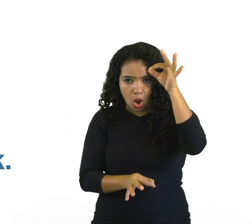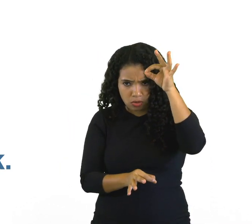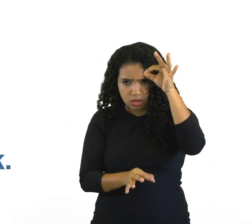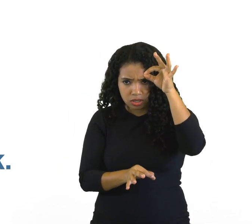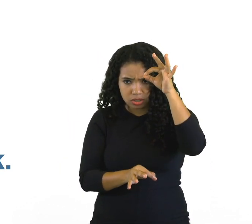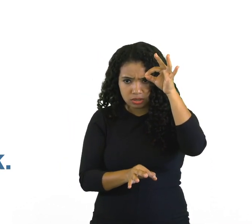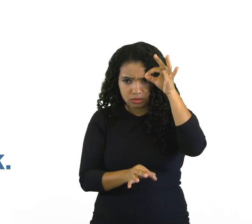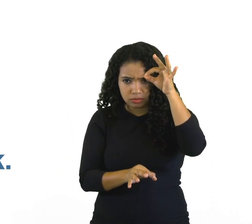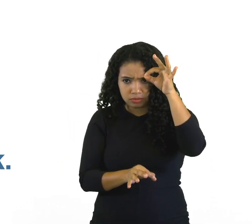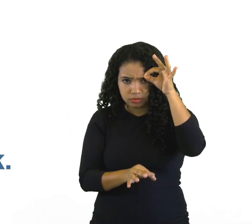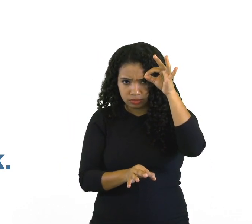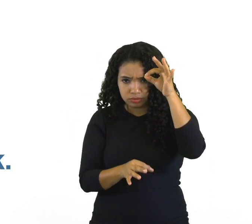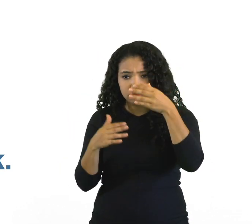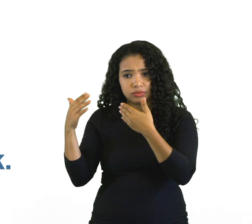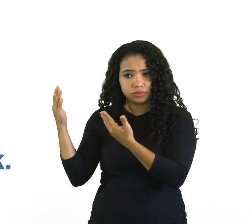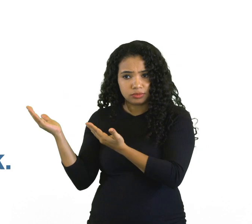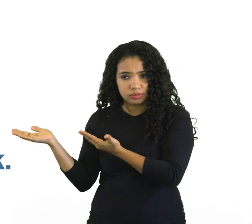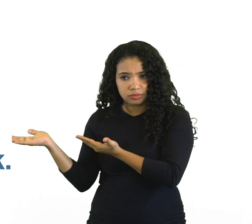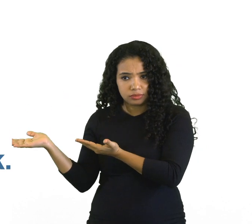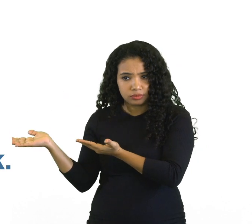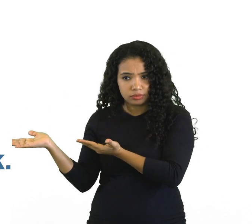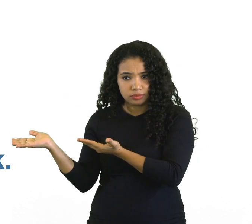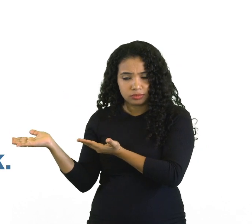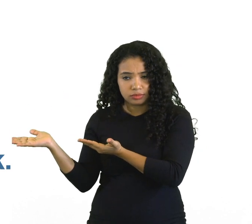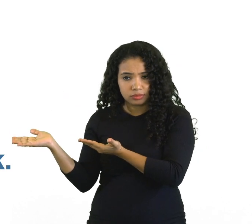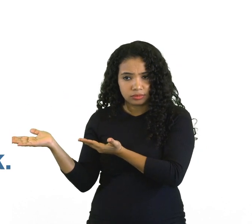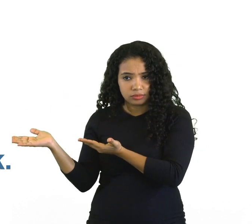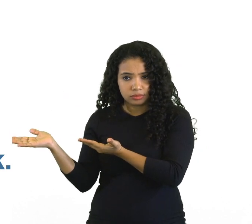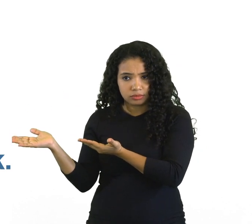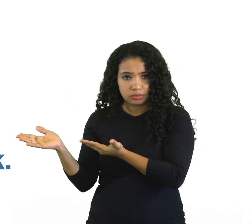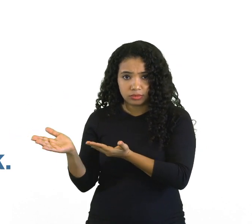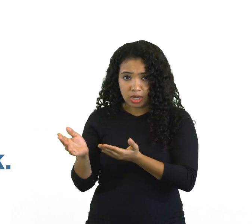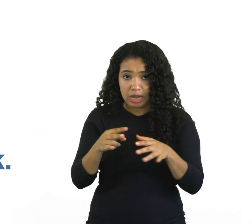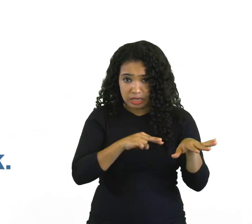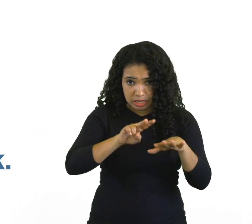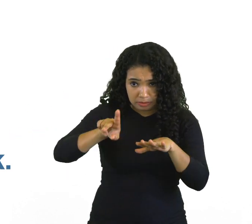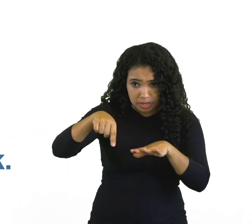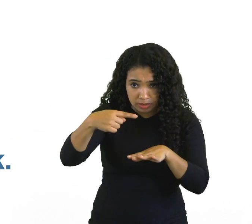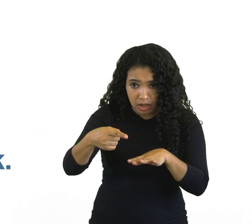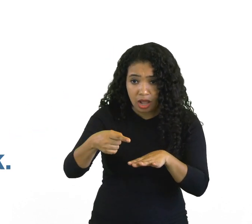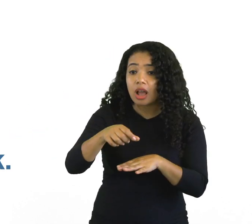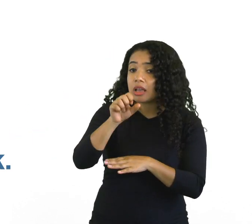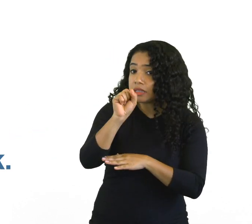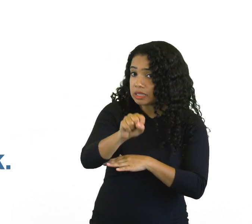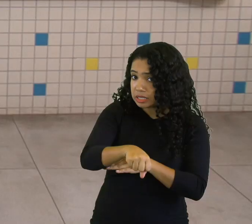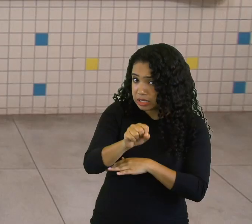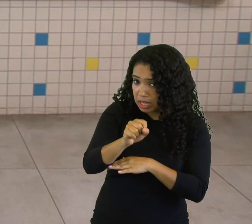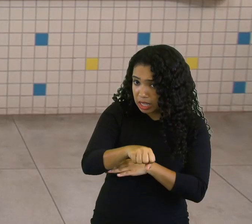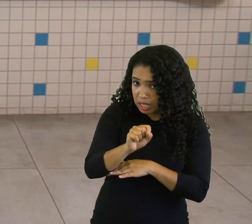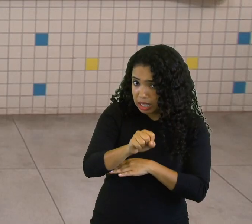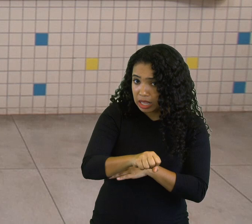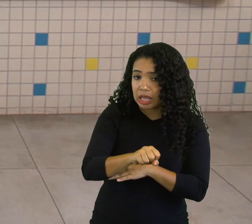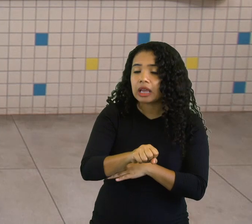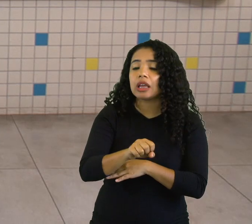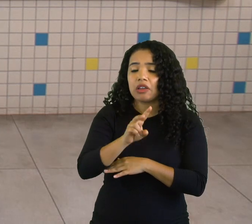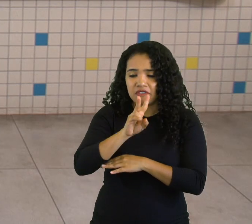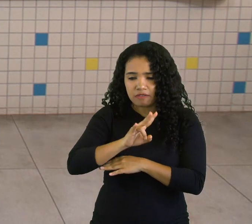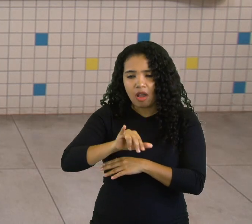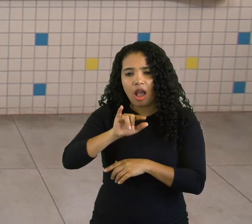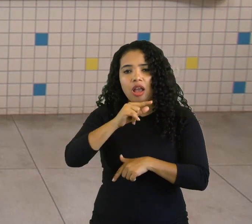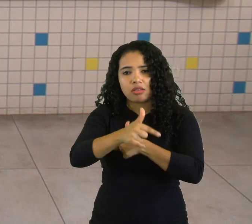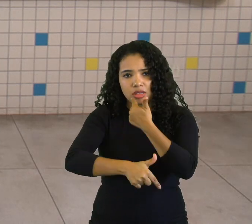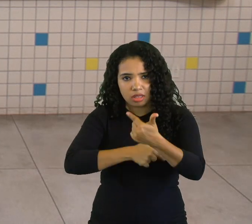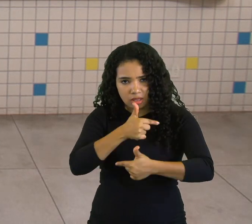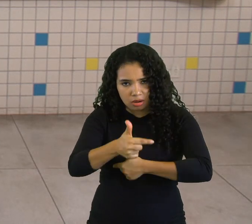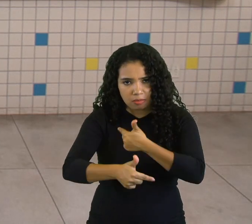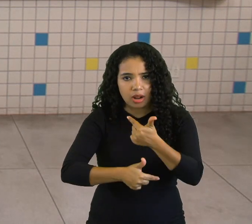work next week? Ela irá trabalhar na próxima semana? Yes, she will work next week. Sim, ela irá trabalhar na próxima